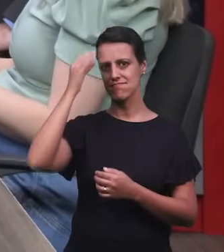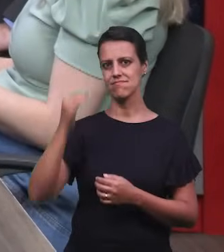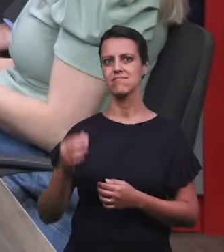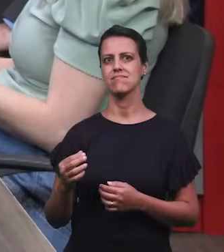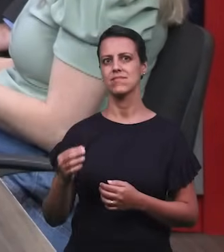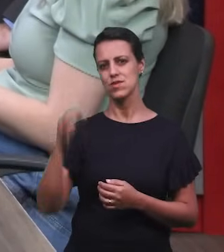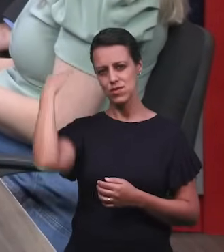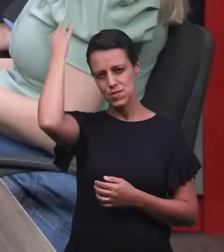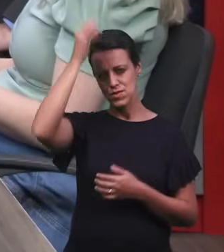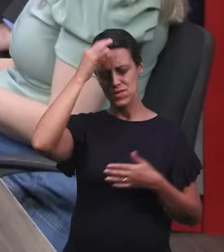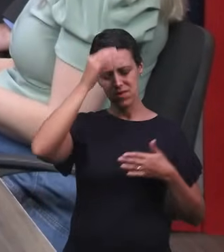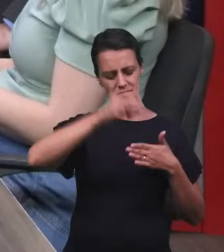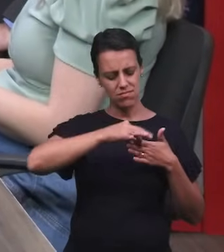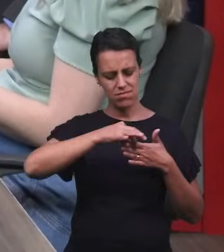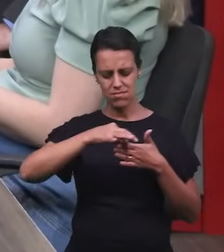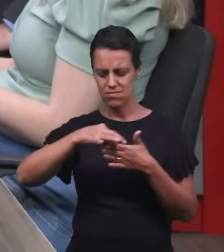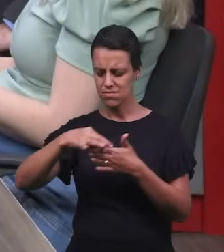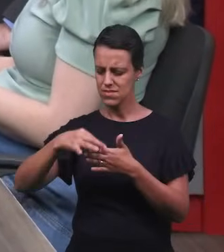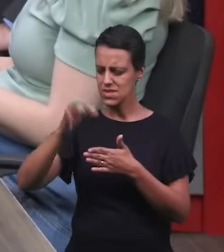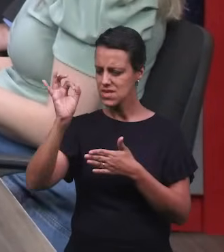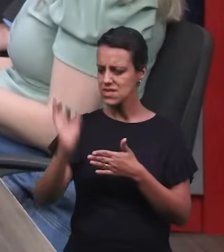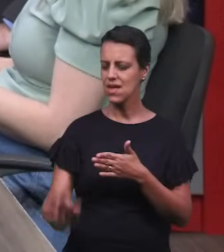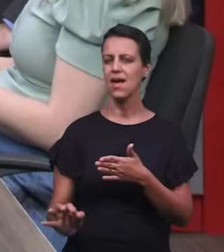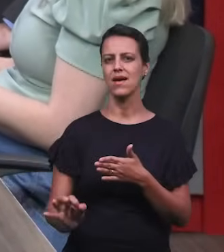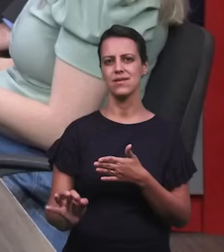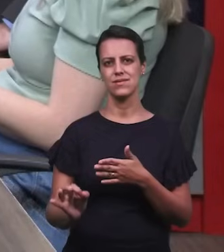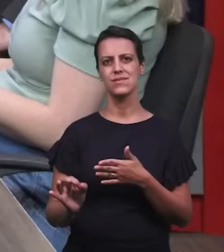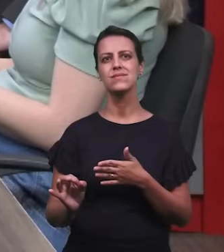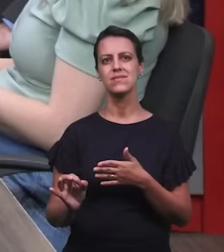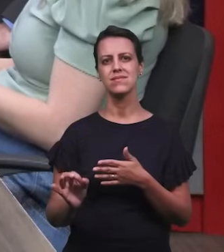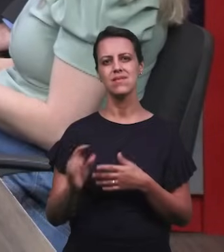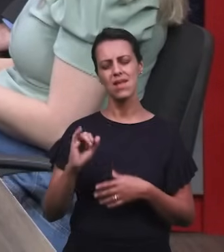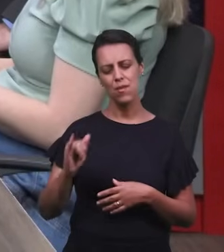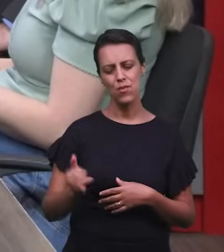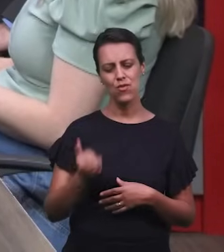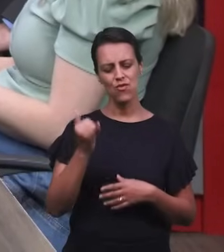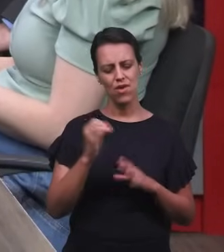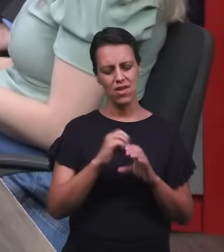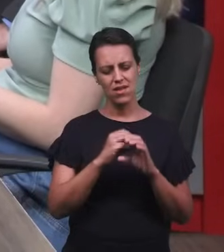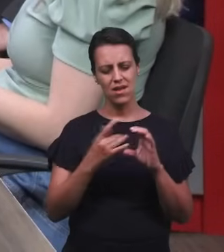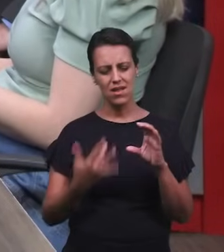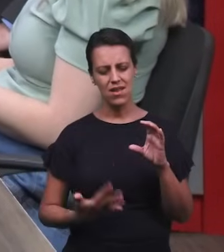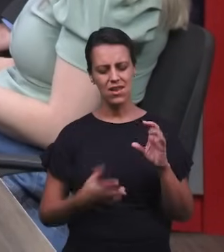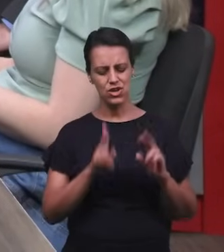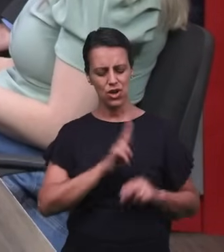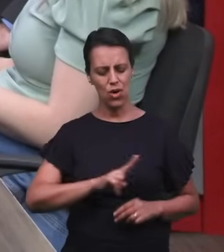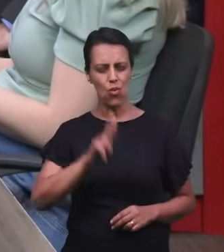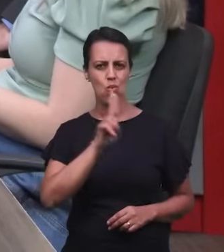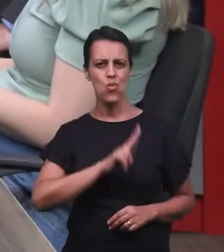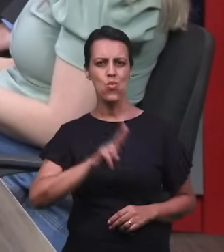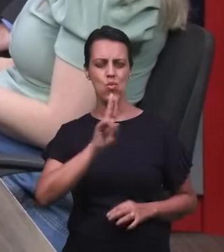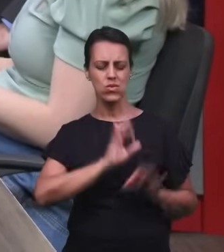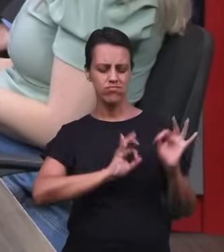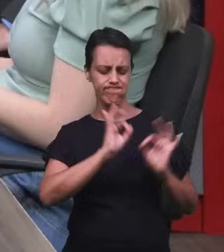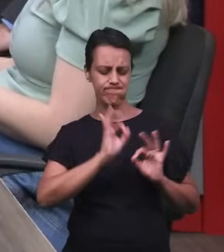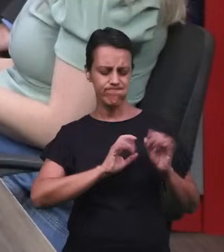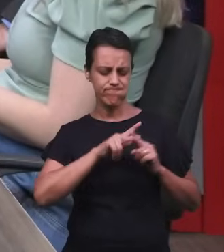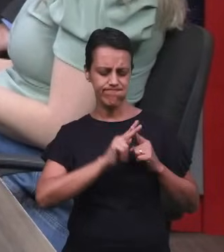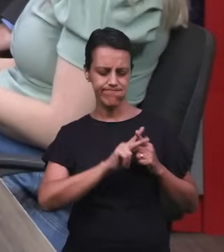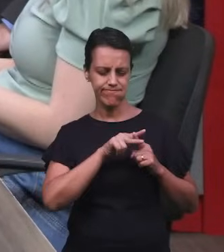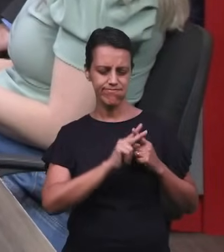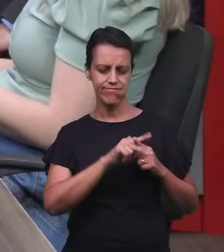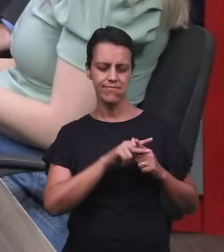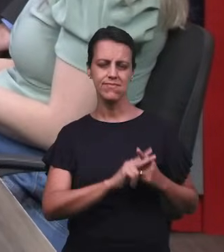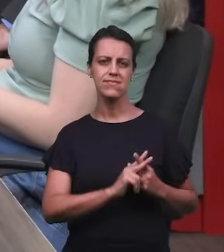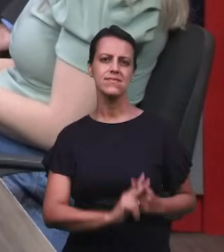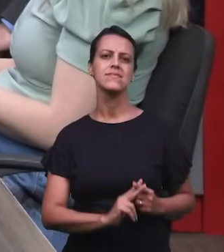O Espírito Santo ele direciona o nosso caminho de maneira correta. Ele aproveita essas nossas características, né? Mas ele também molda a nossa vida